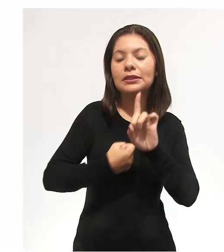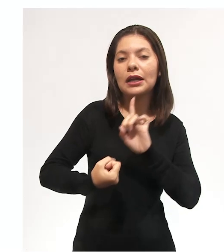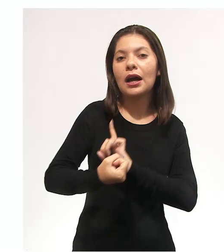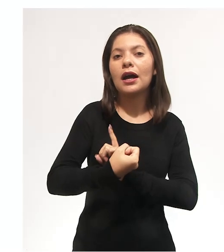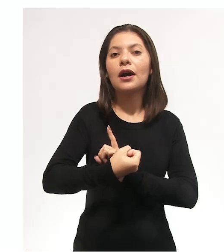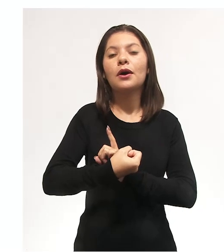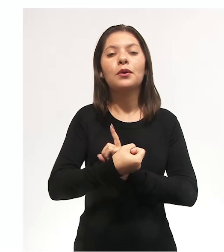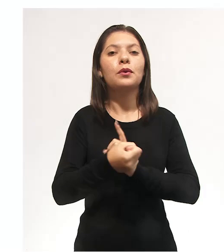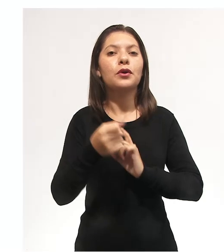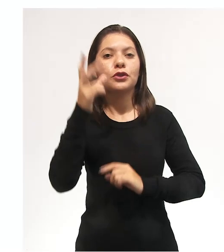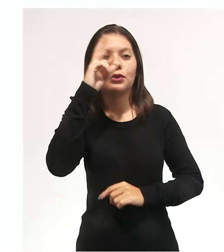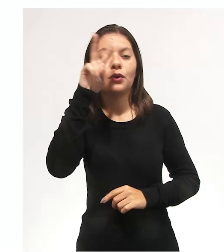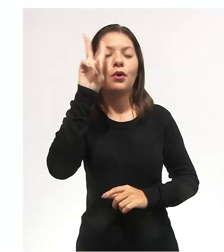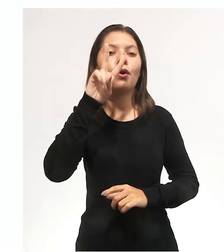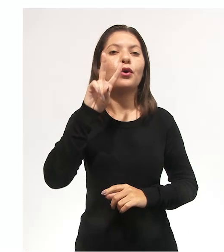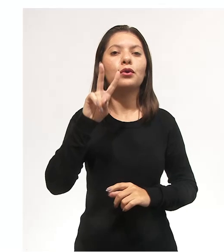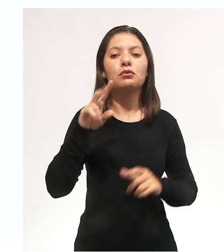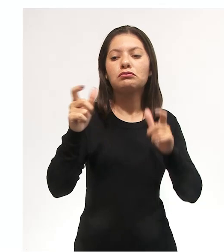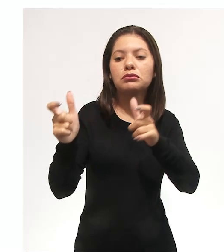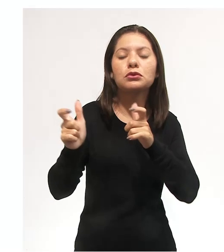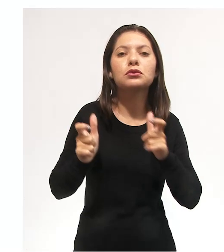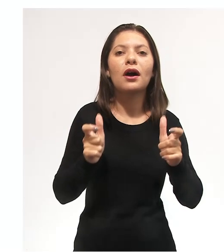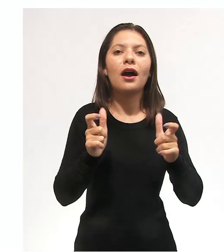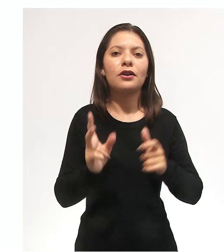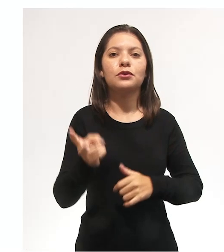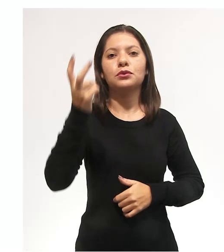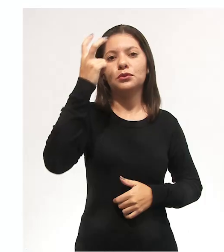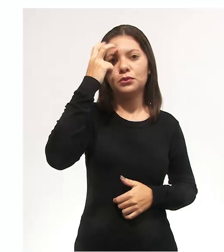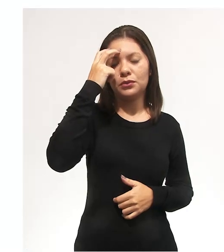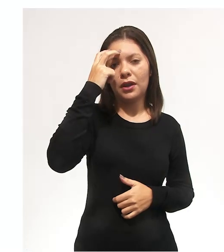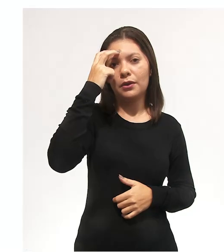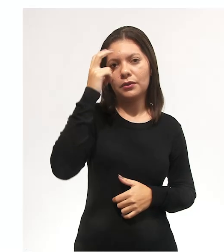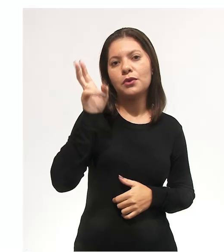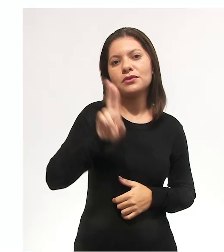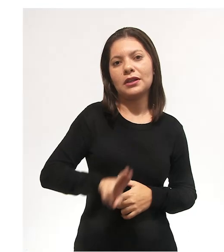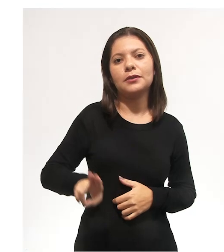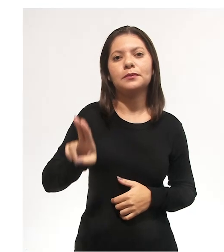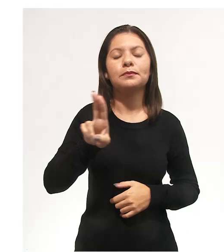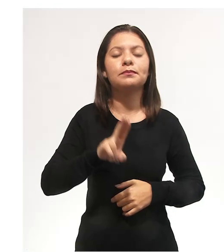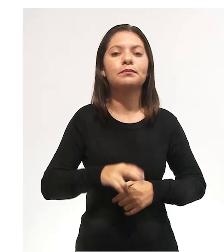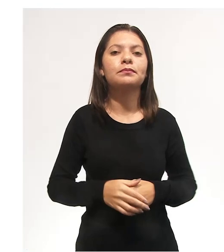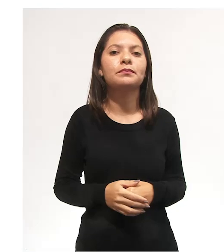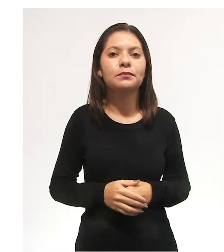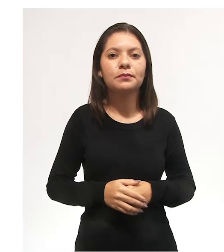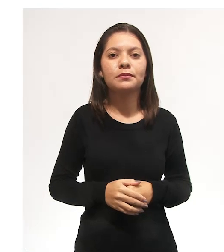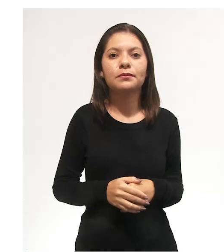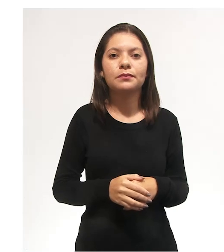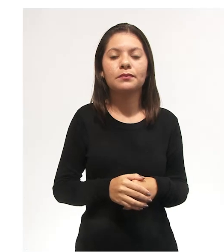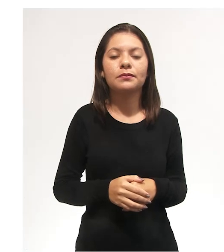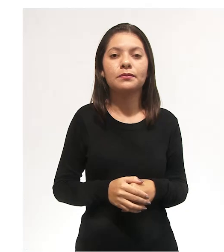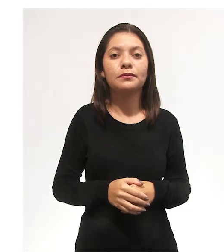social, histórico, geográfico e cultural que ela é utilizada.